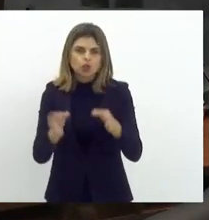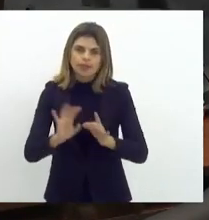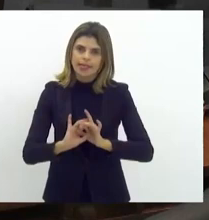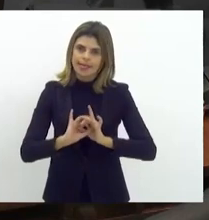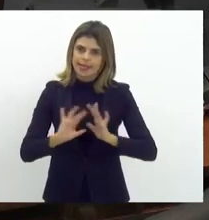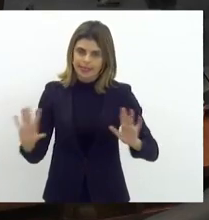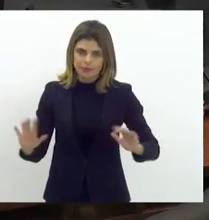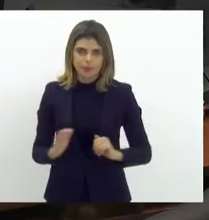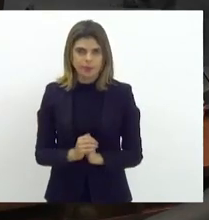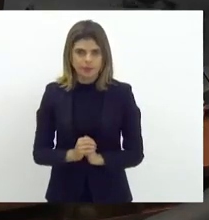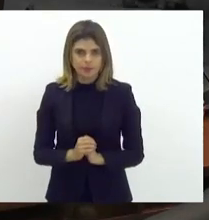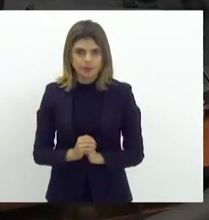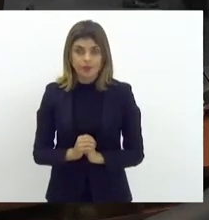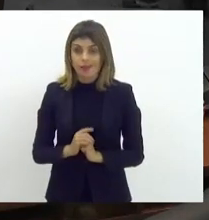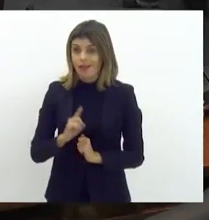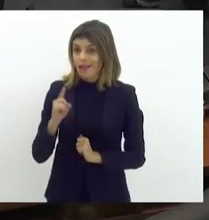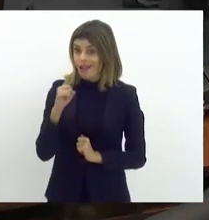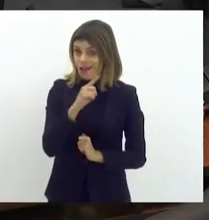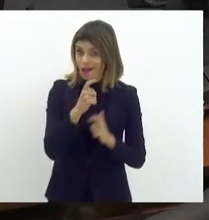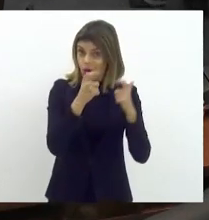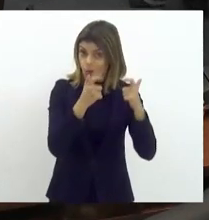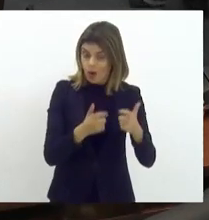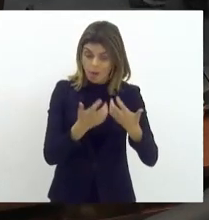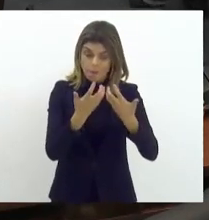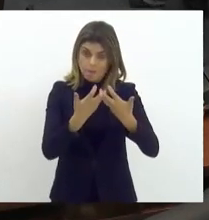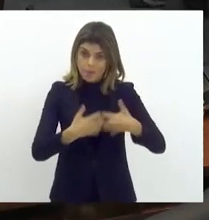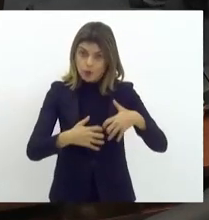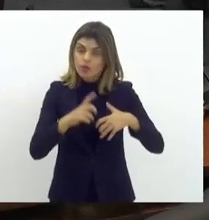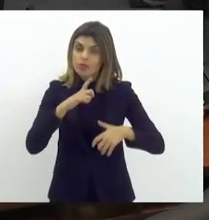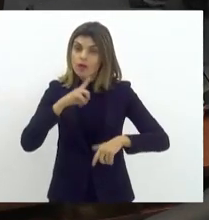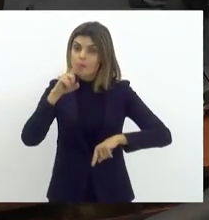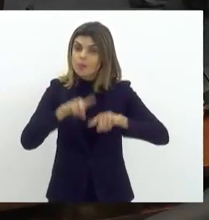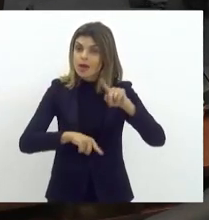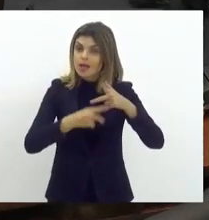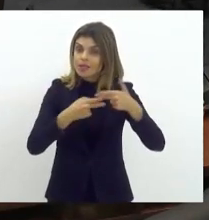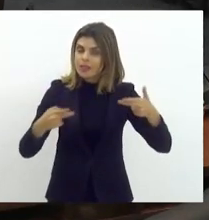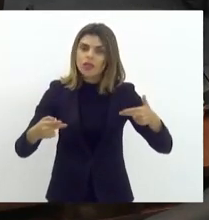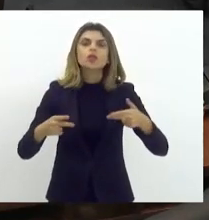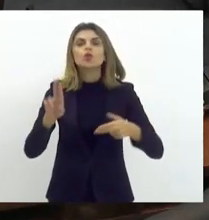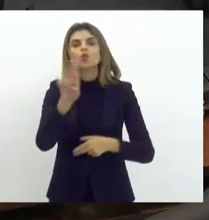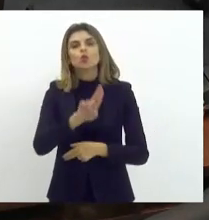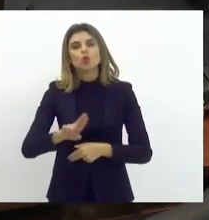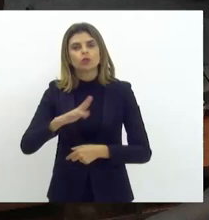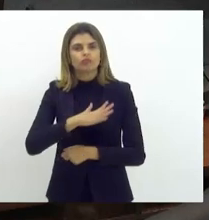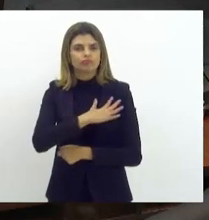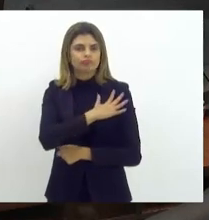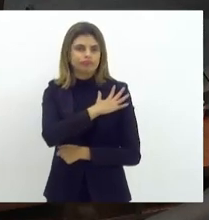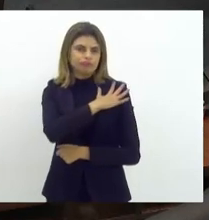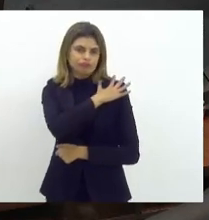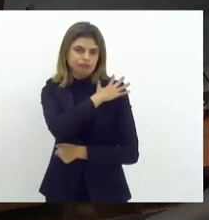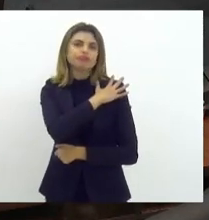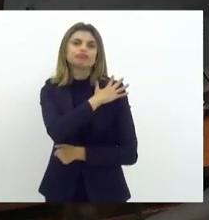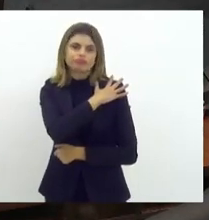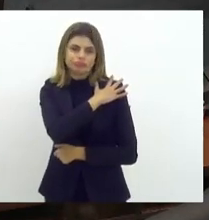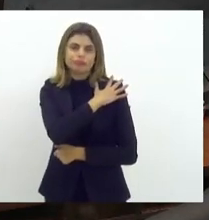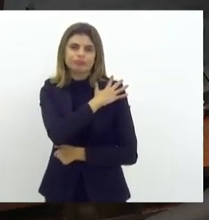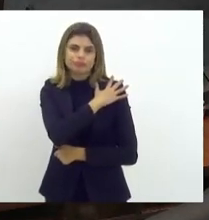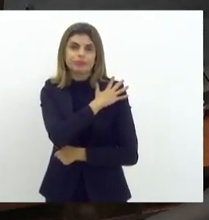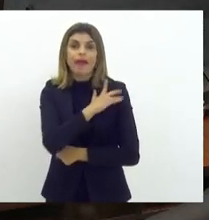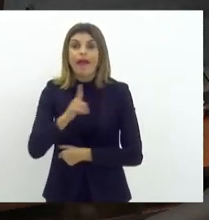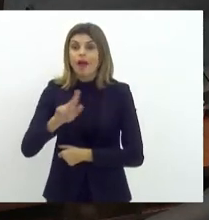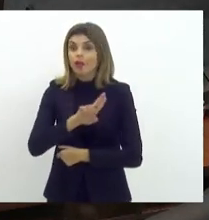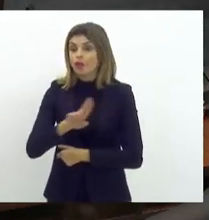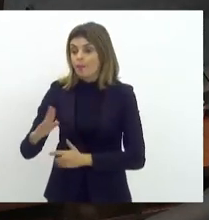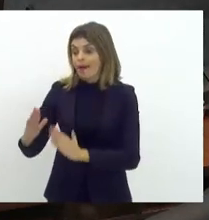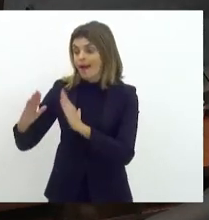a gente em Petrópolis tem um equipamento que foi utilizado pela ditadura militar para tortura que é a casa da Morte